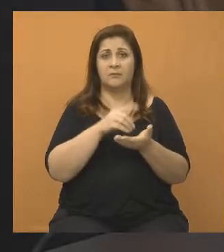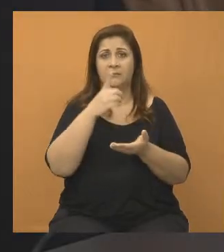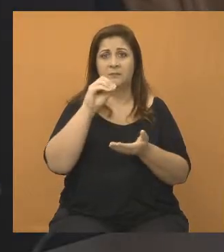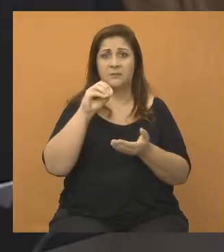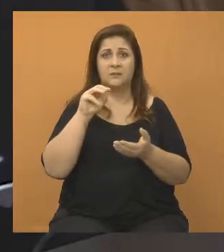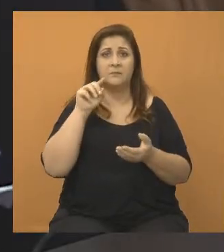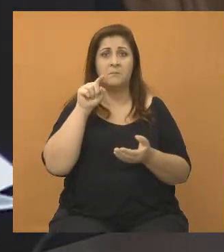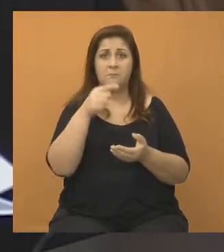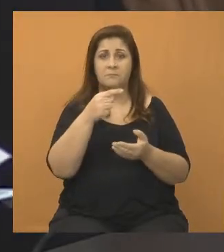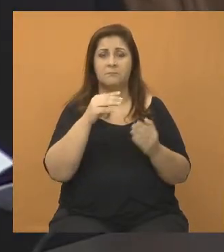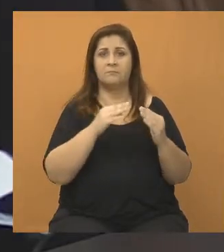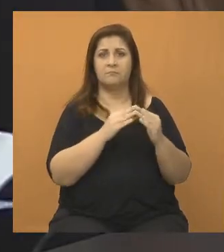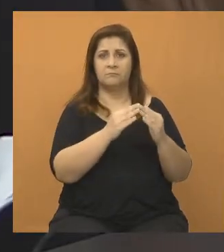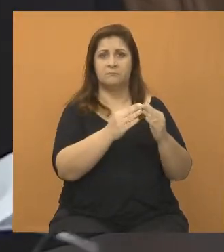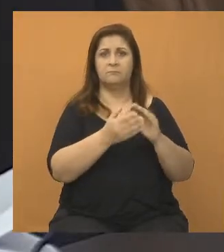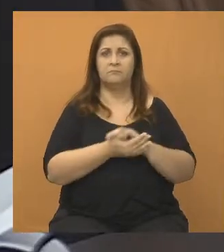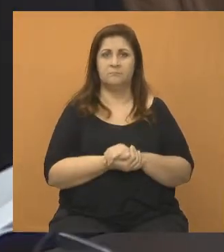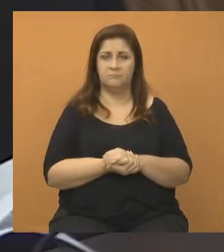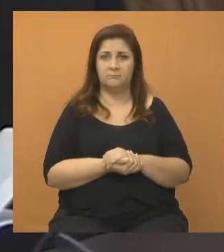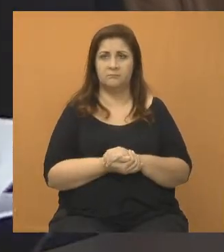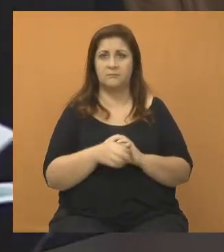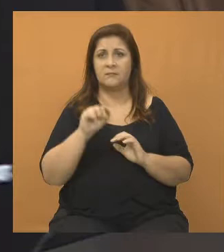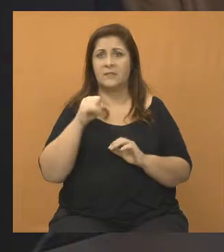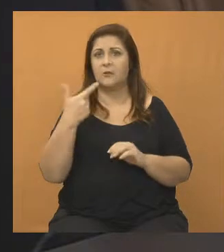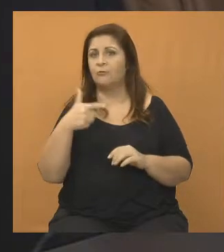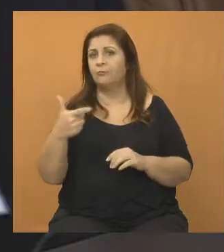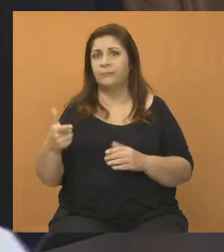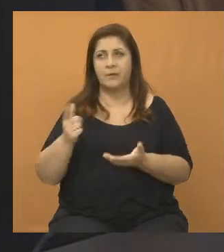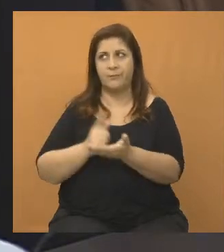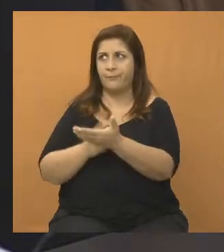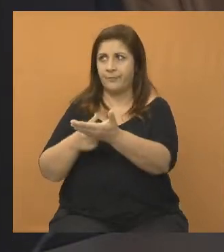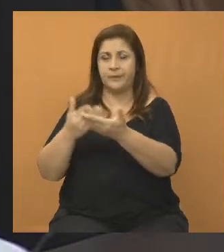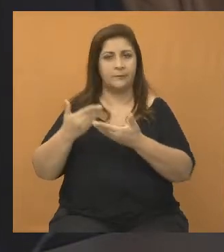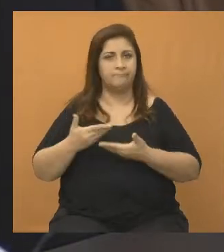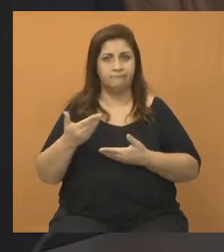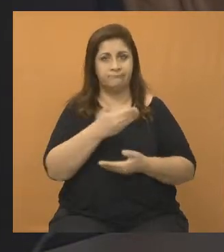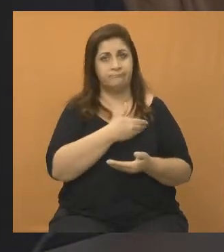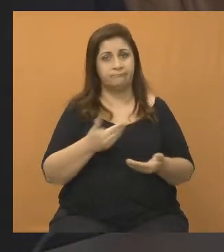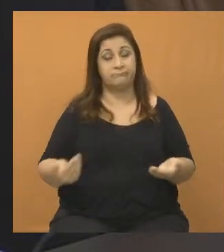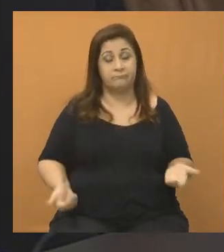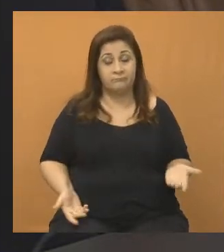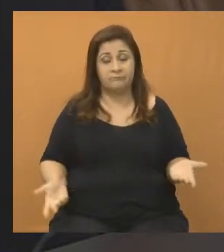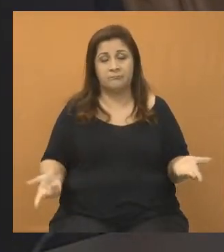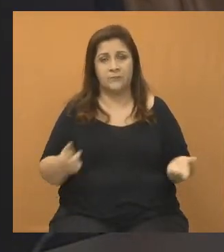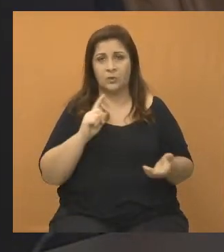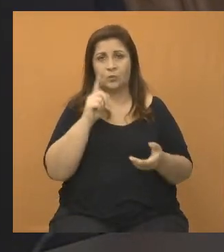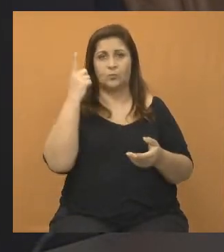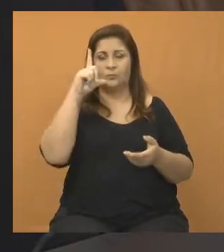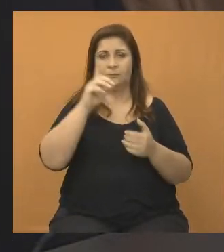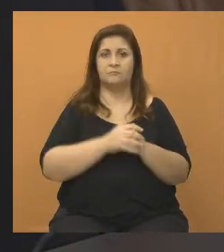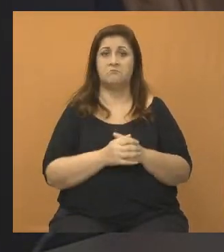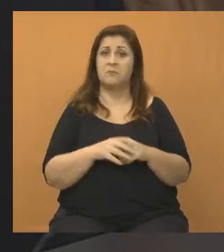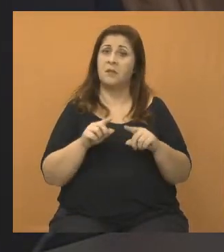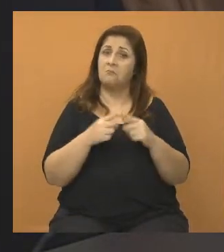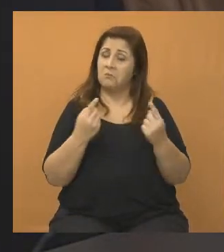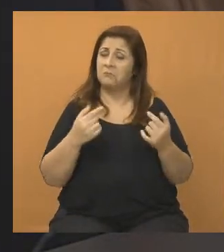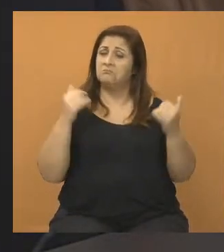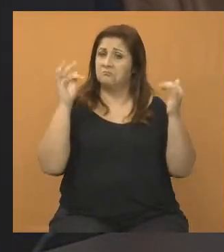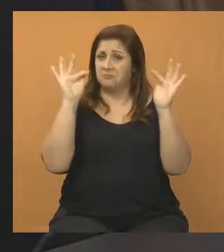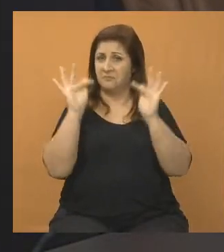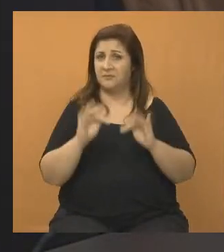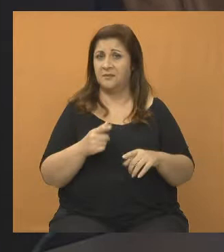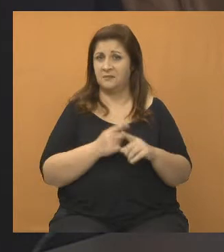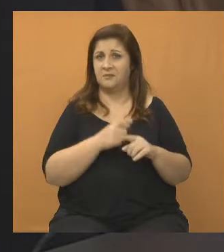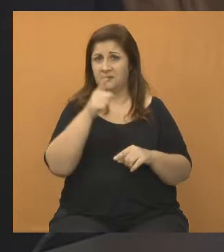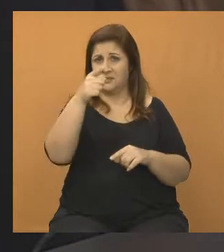tiver parceria com o governo federal e o governo estadual, a gente não consegue fazer isso. Mas, enfim, como eu disse, estou contente pelo otimismo,